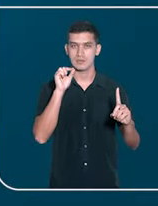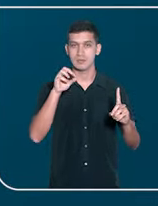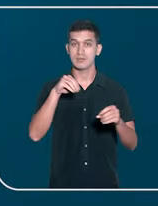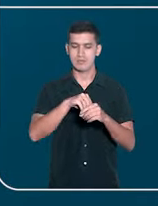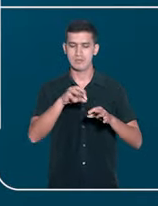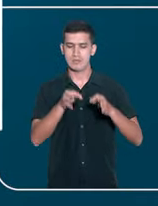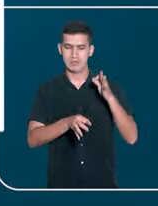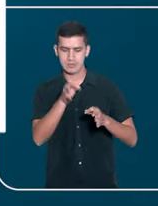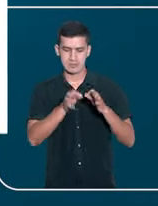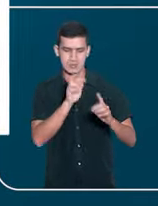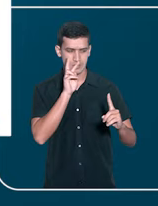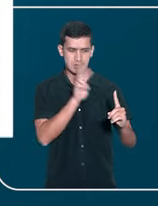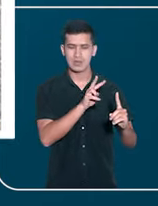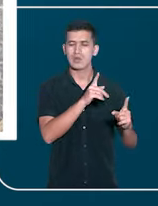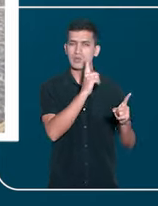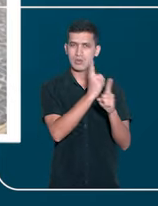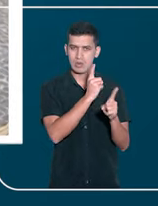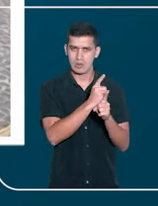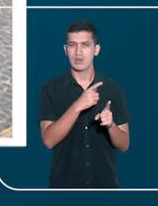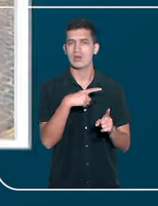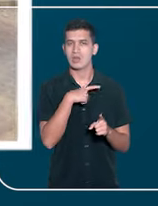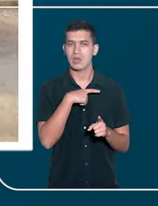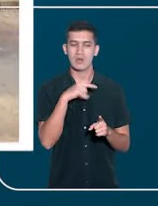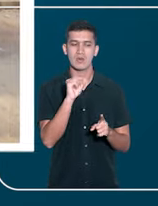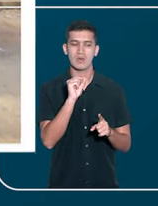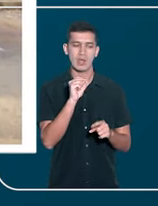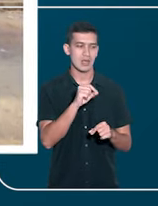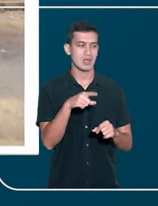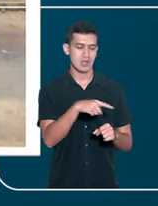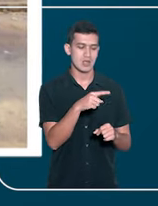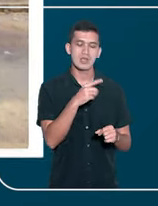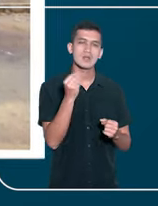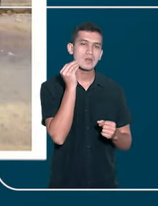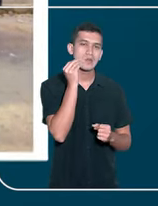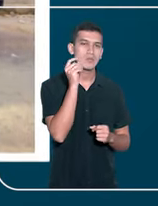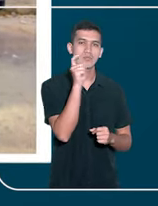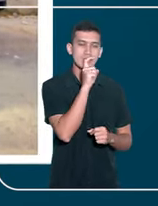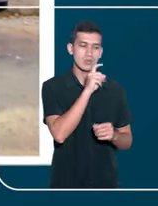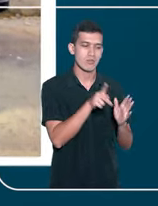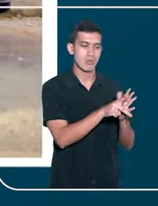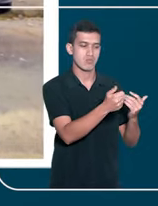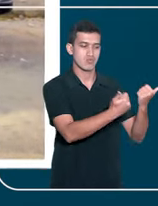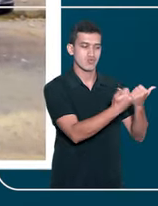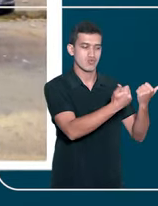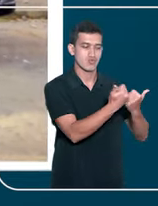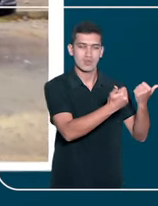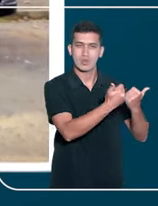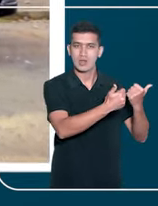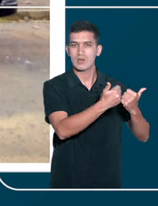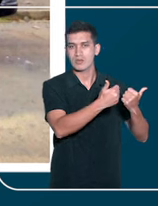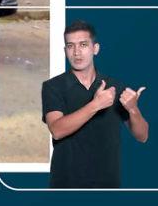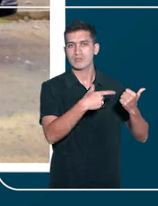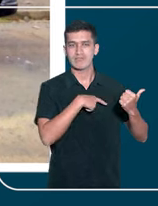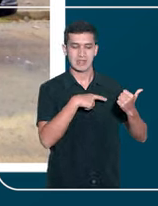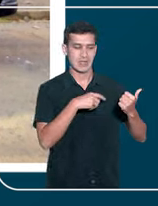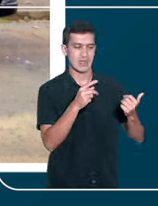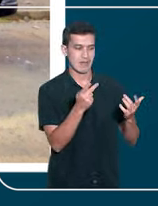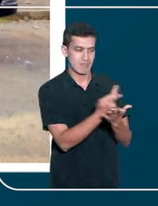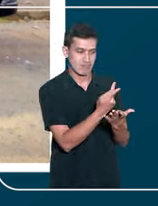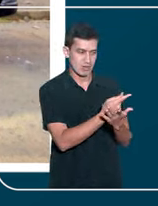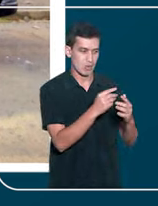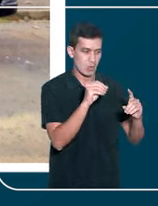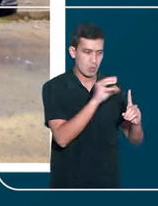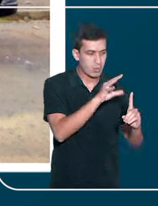penalidade máxima que a apurou o suposto esquema criminoso de manipulação de jogos de futebol para controlar o resultado de